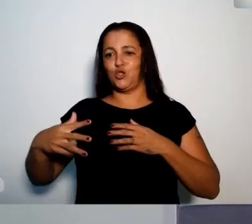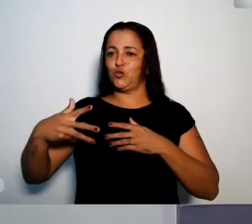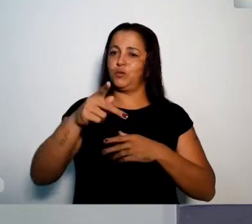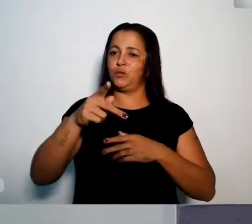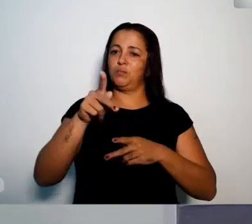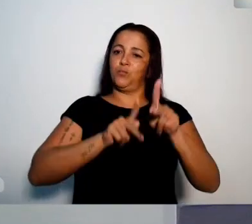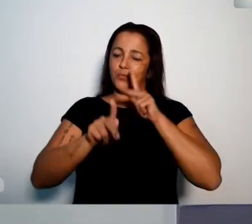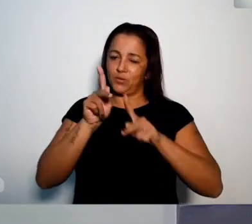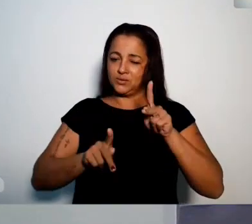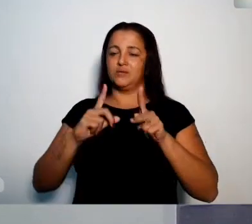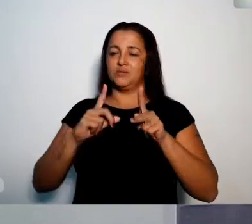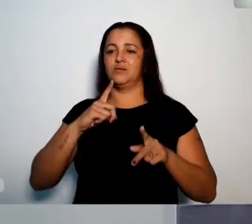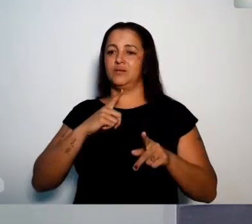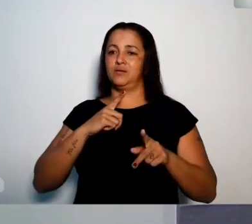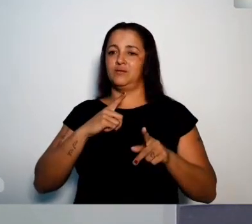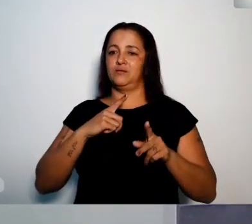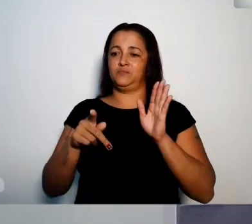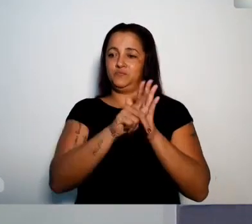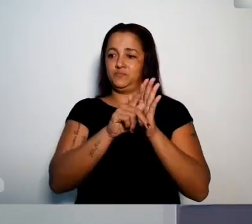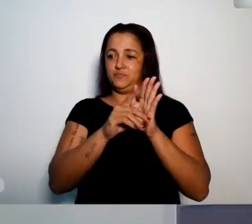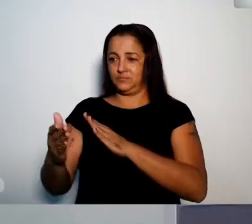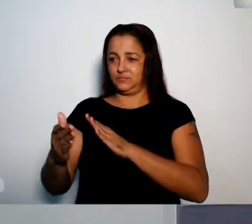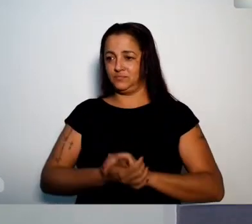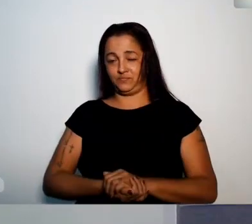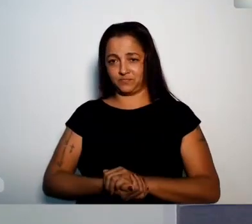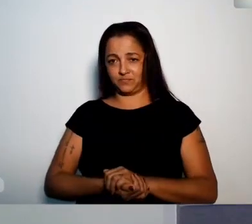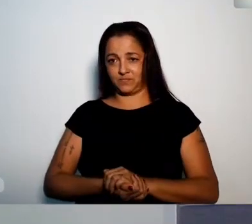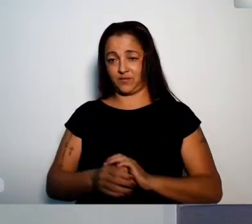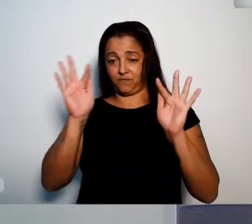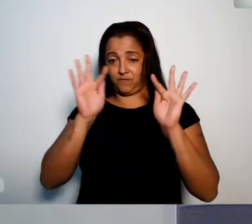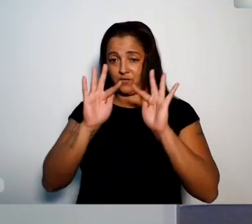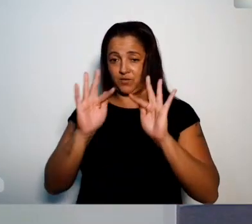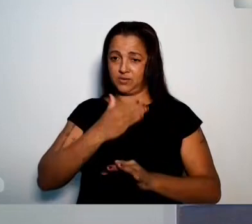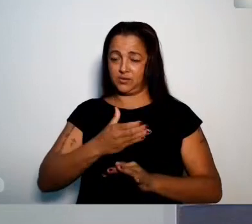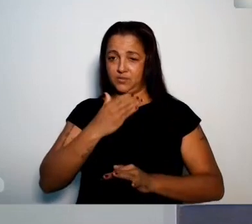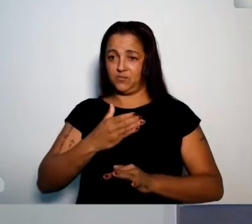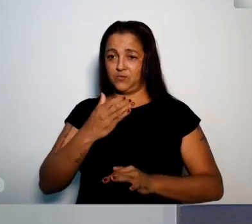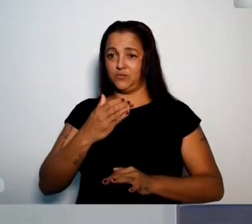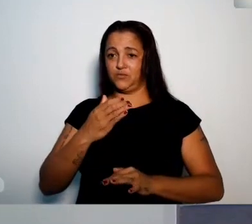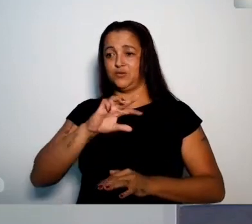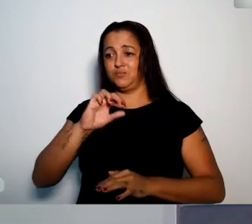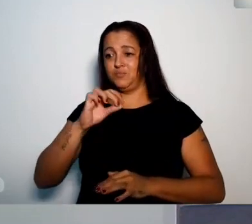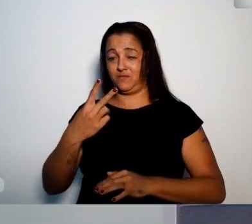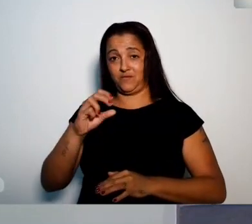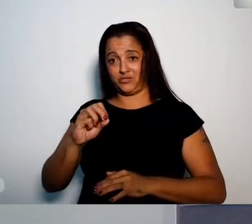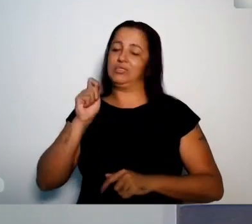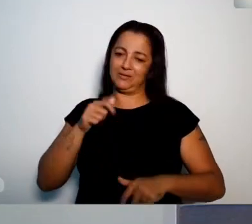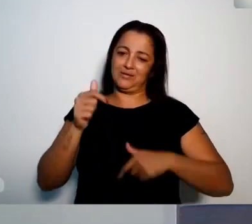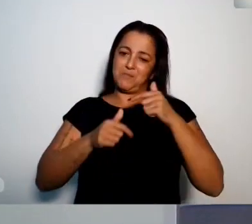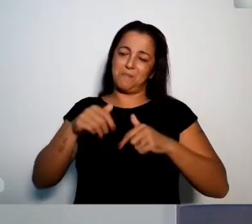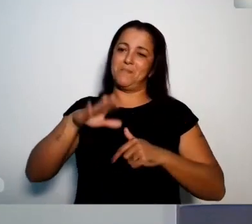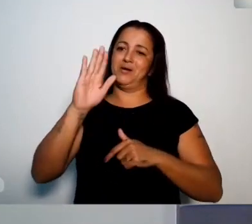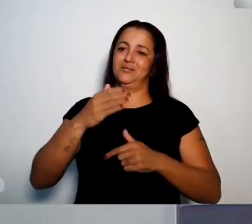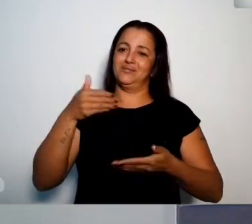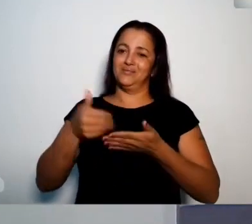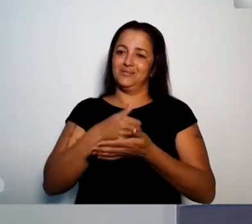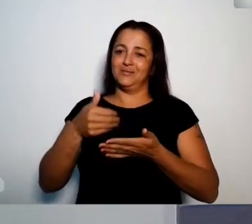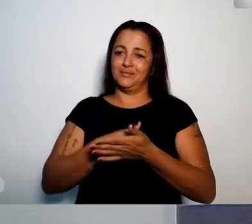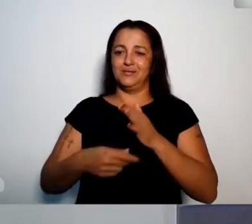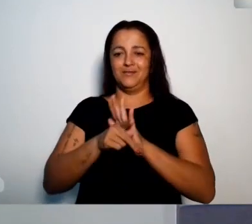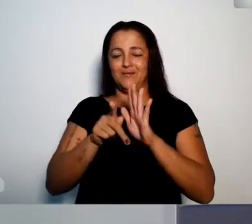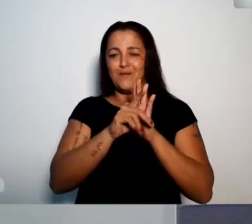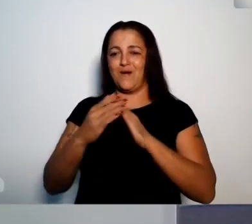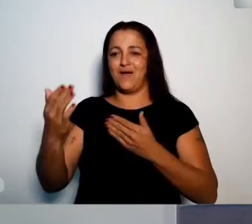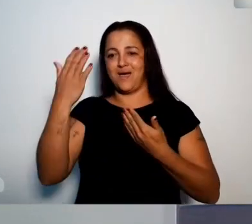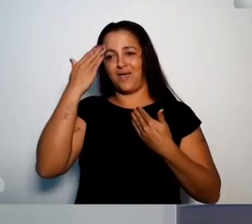Feliz Natal e que em 2020 possamos trabalhar mais por Botucatu. Quero agradecer a minha